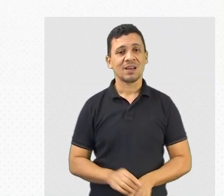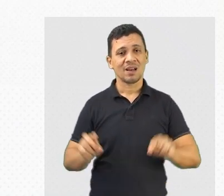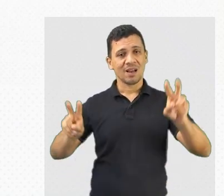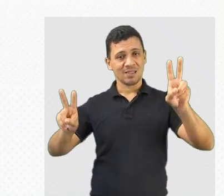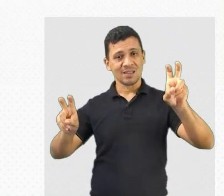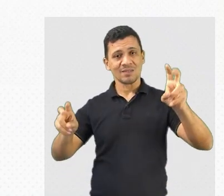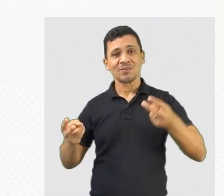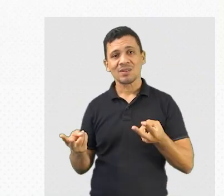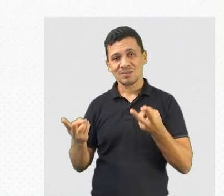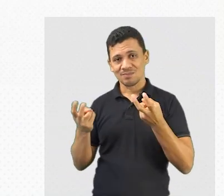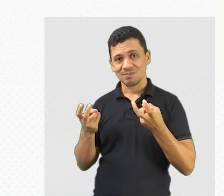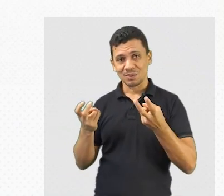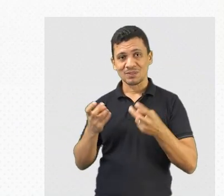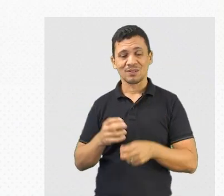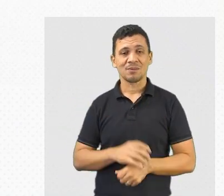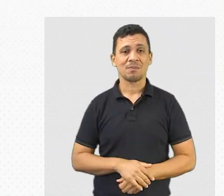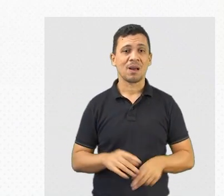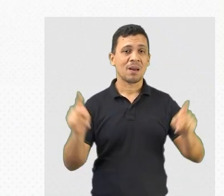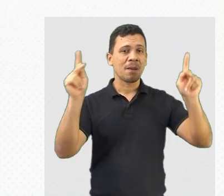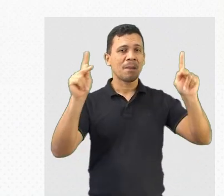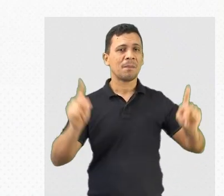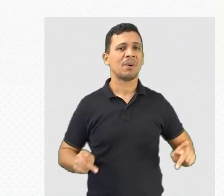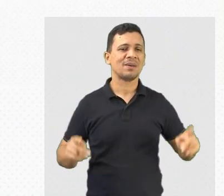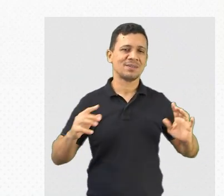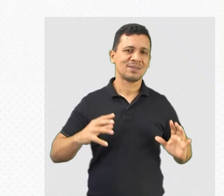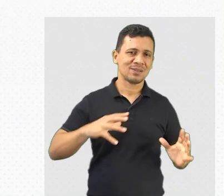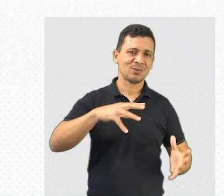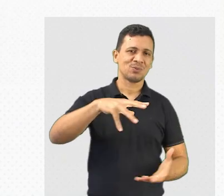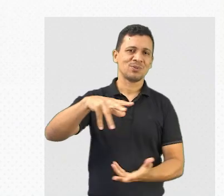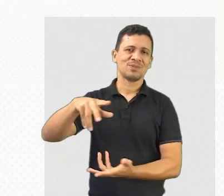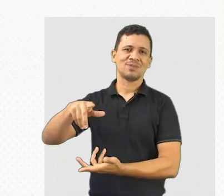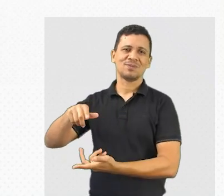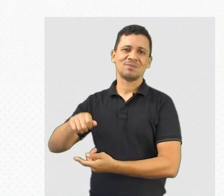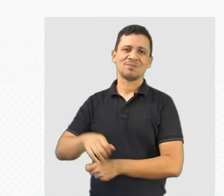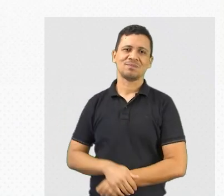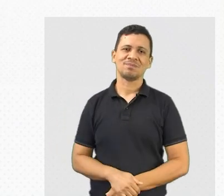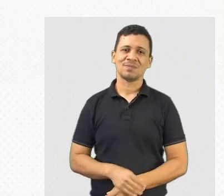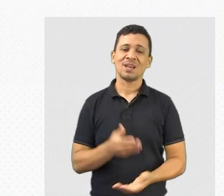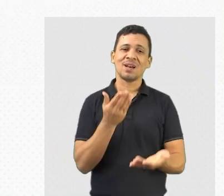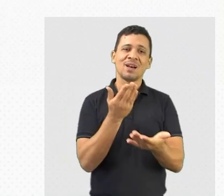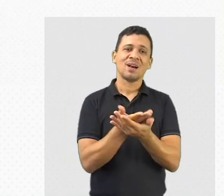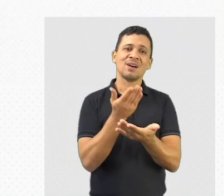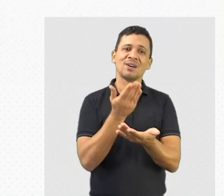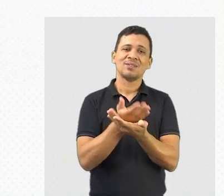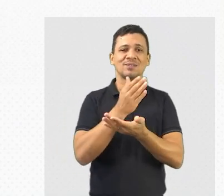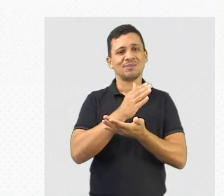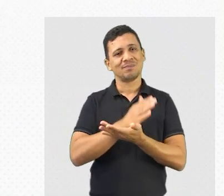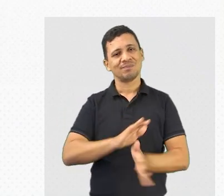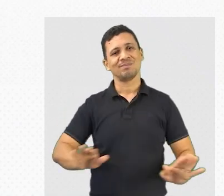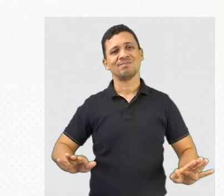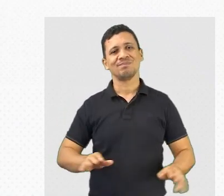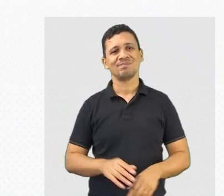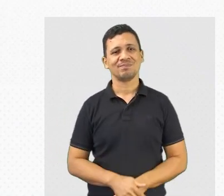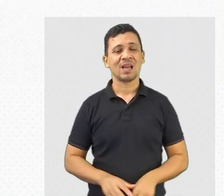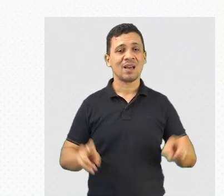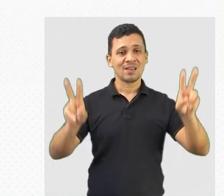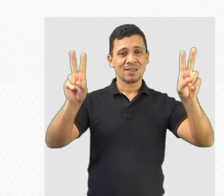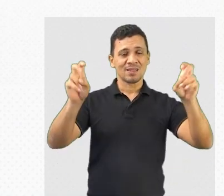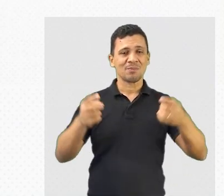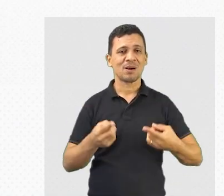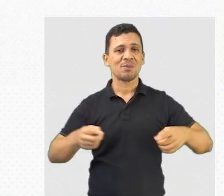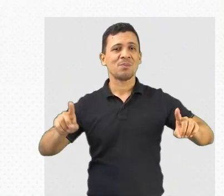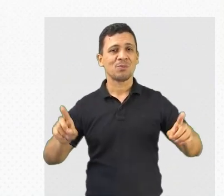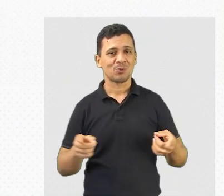citação a gente percebe que trará paz ao mundo. Pessoal, a gente encerra essa aula de hoje que tratou sobre music